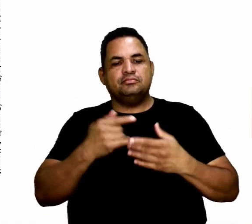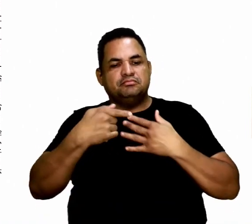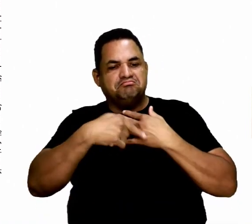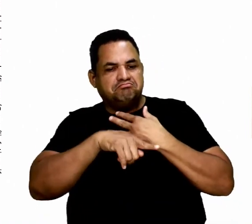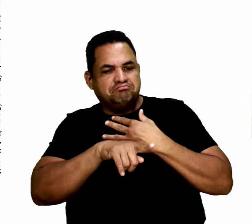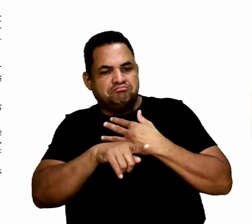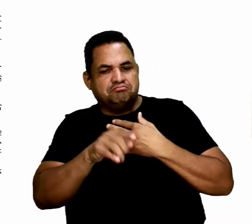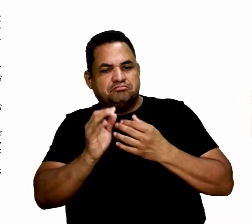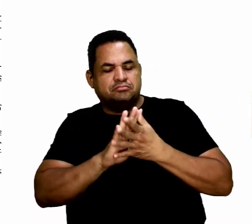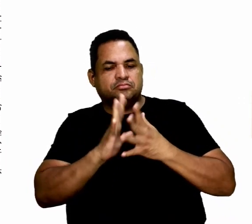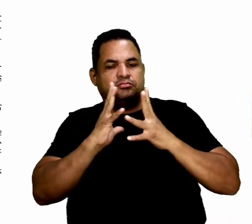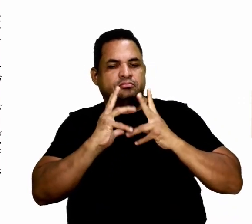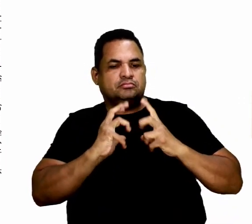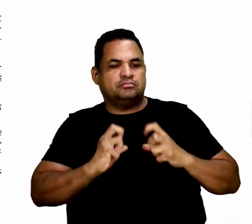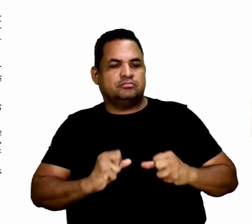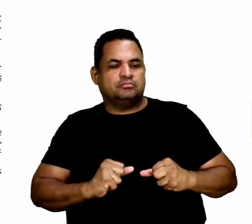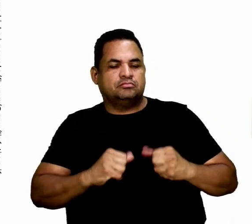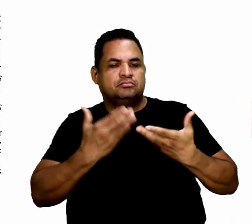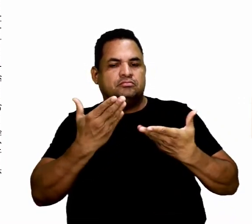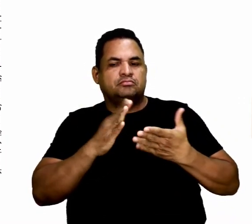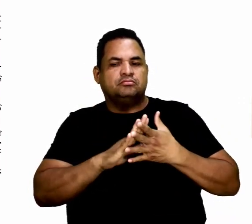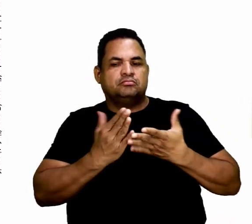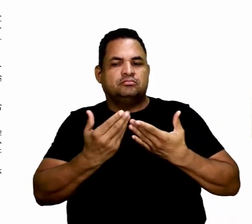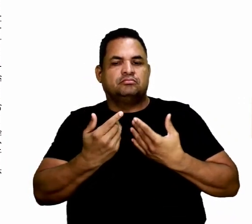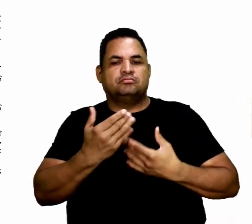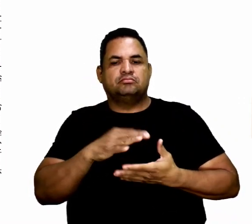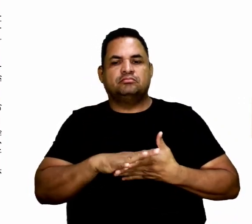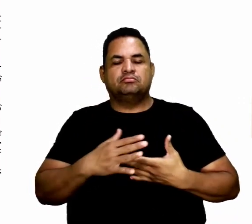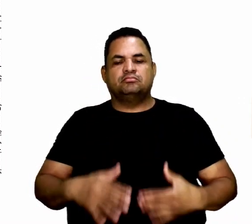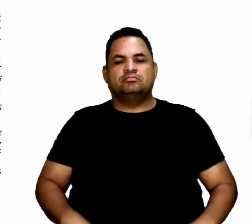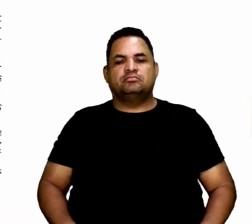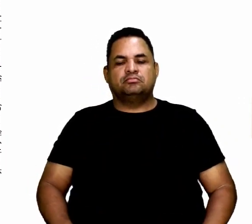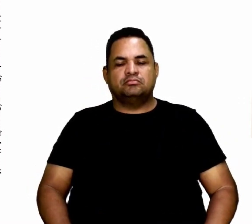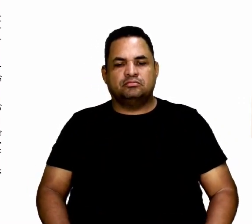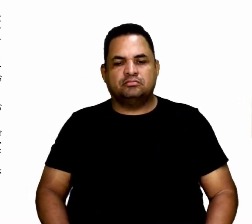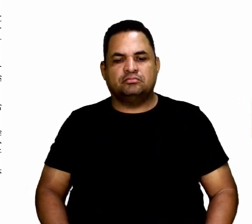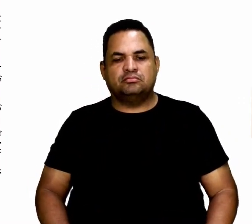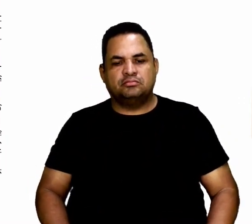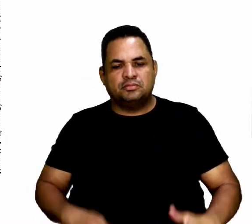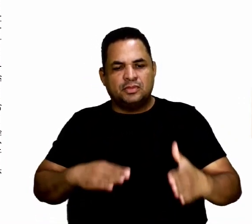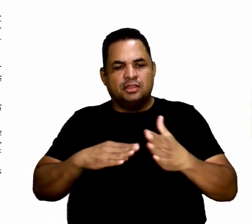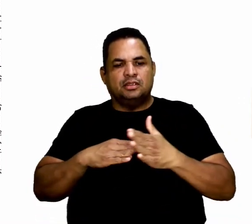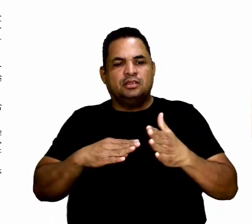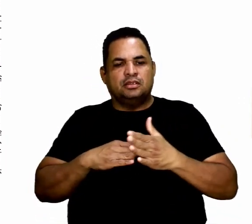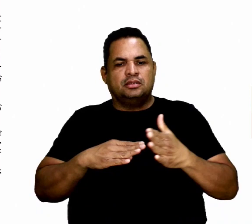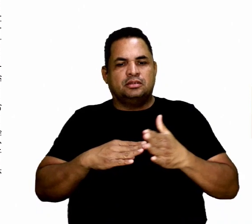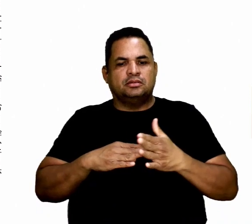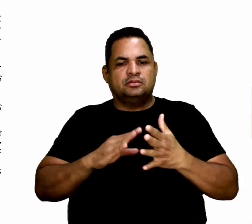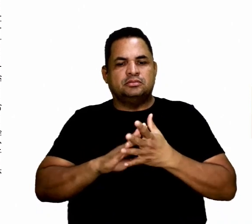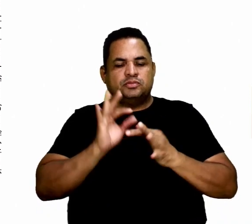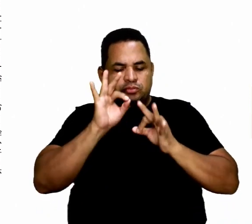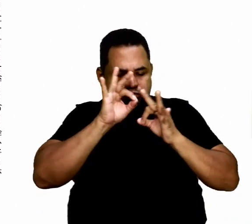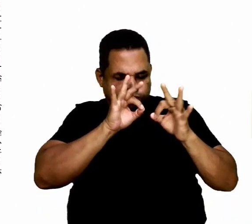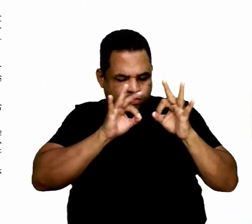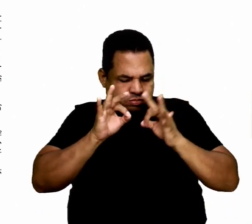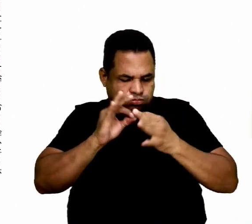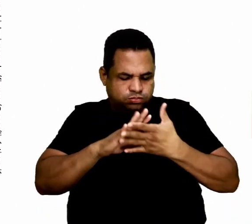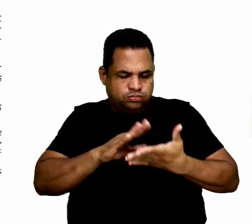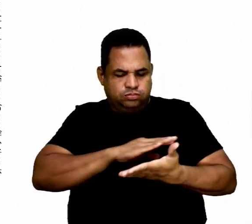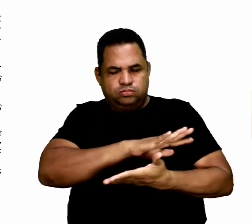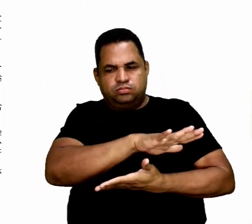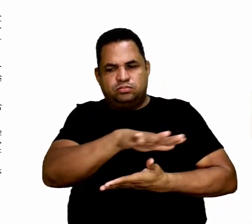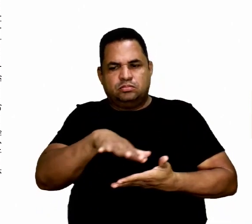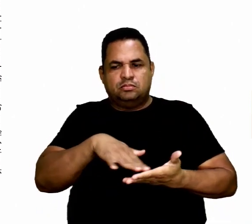com a filtragem daquilo que vai ser extravasado das células, retenção de micro-organismos, tá? Tudo isso